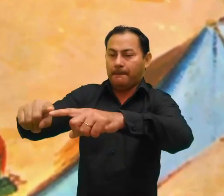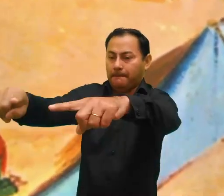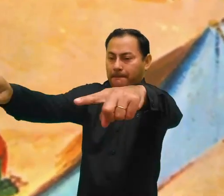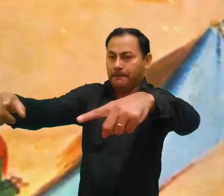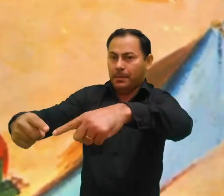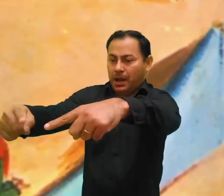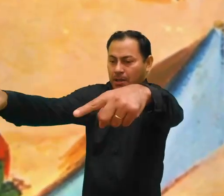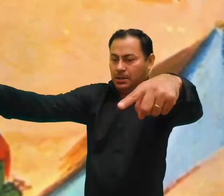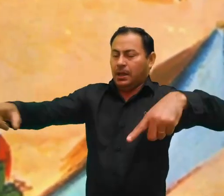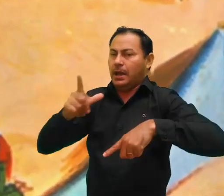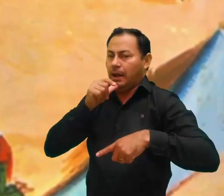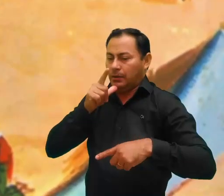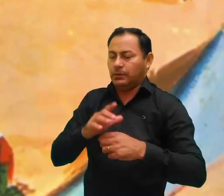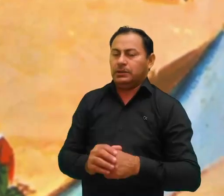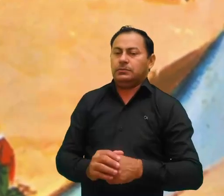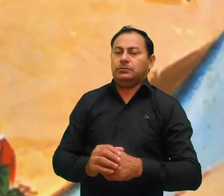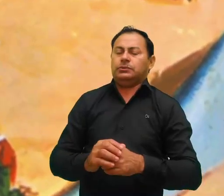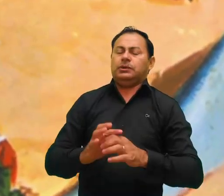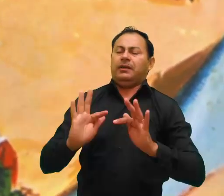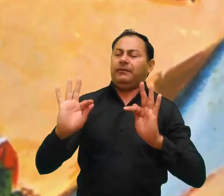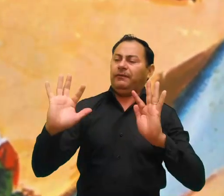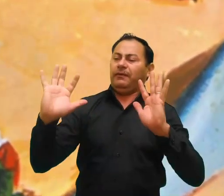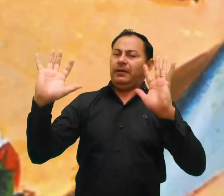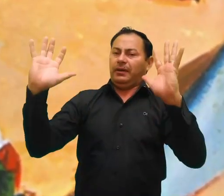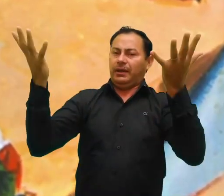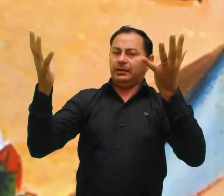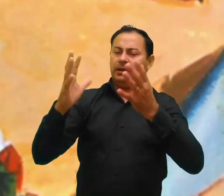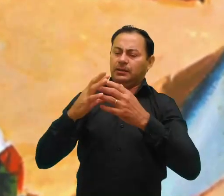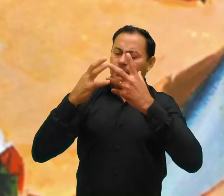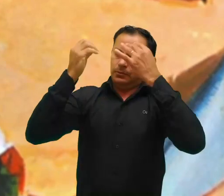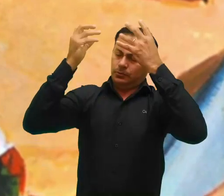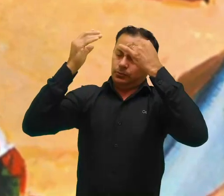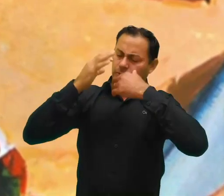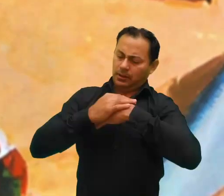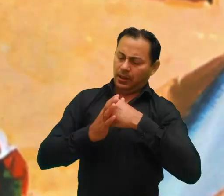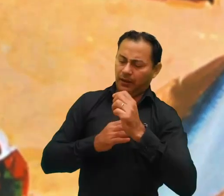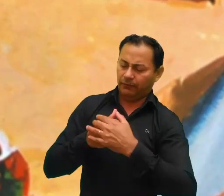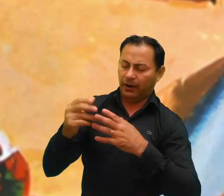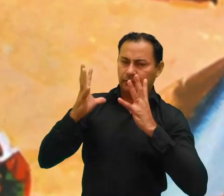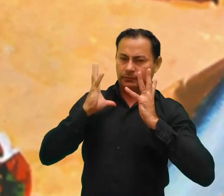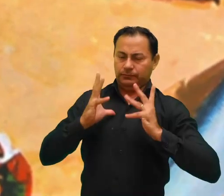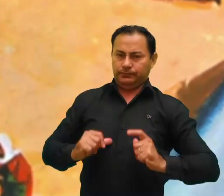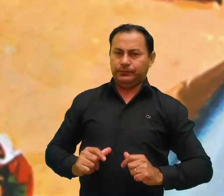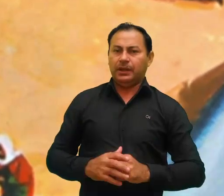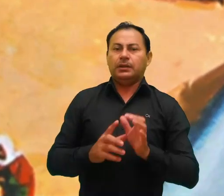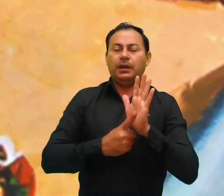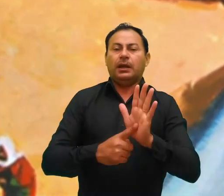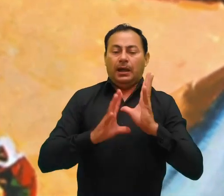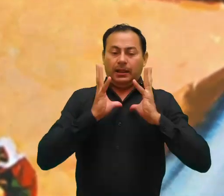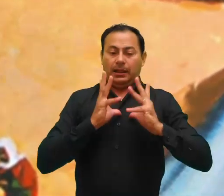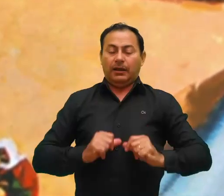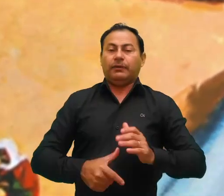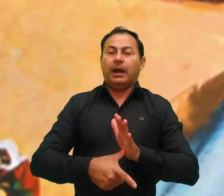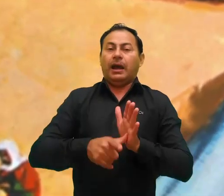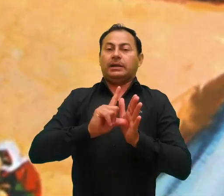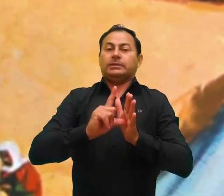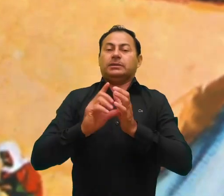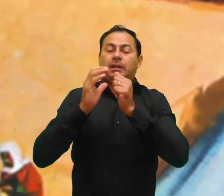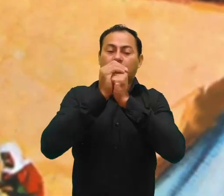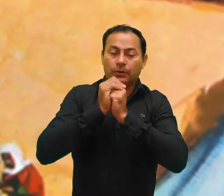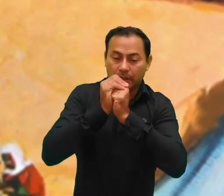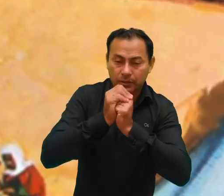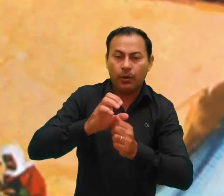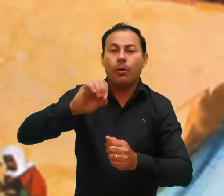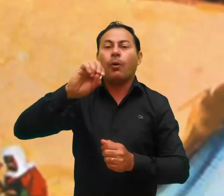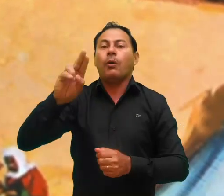grande bacia, onde de maneira cerimoniosa ele se lavava. A mensagem desse ato é: lave-se antes da